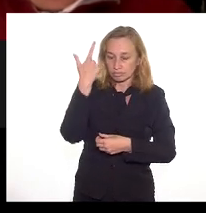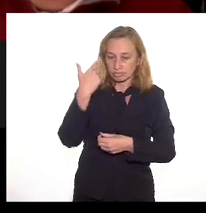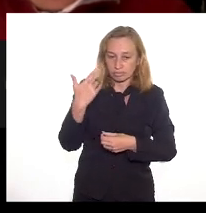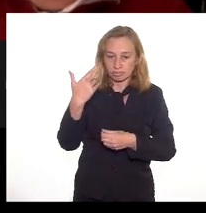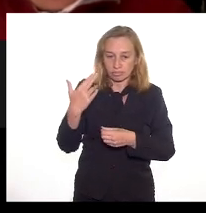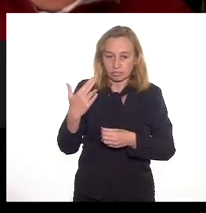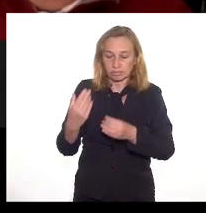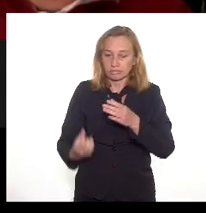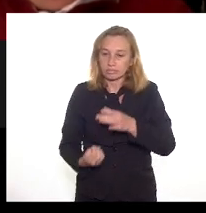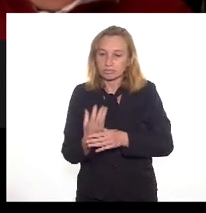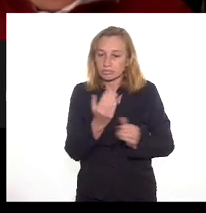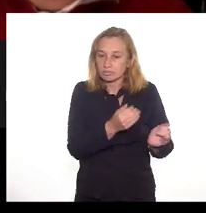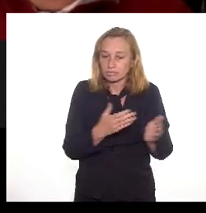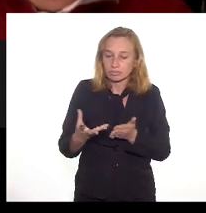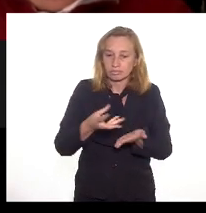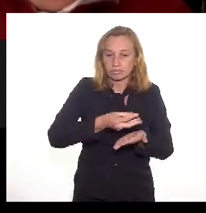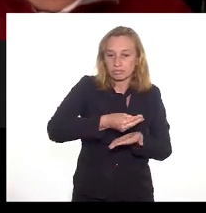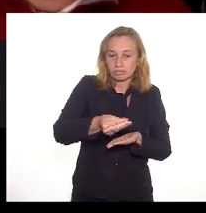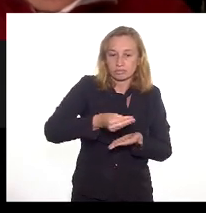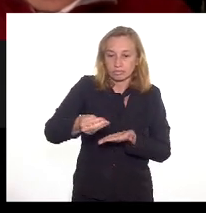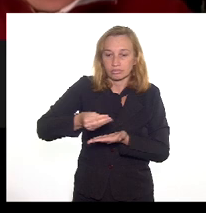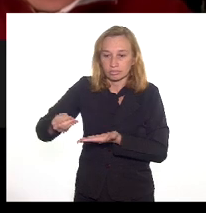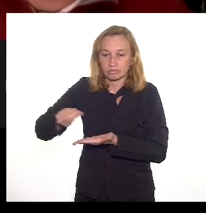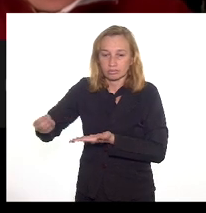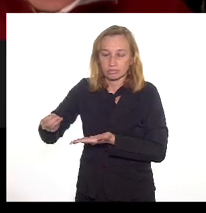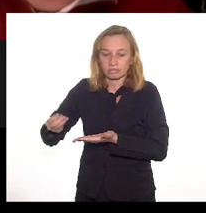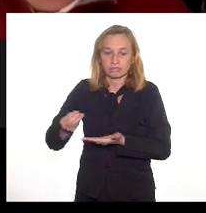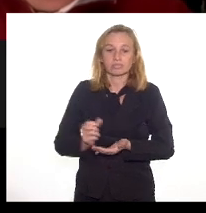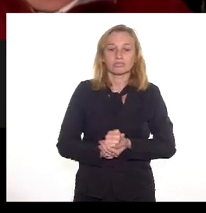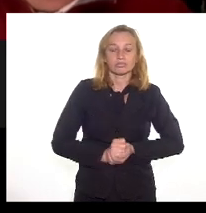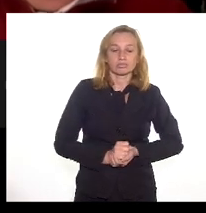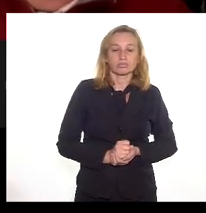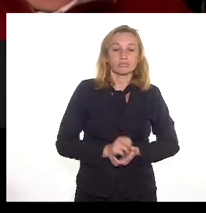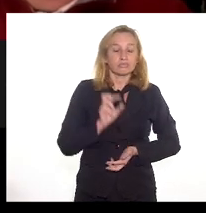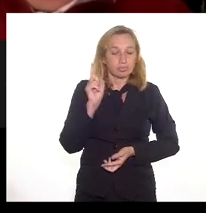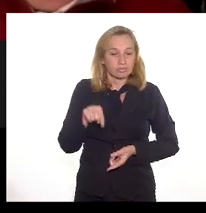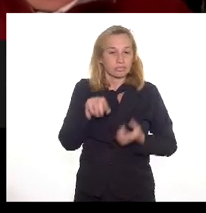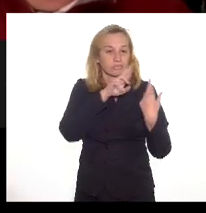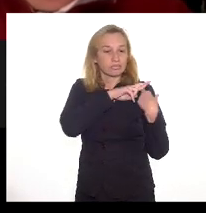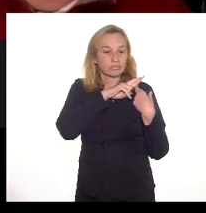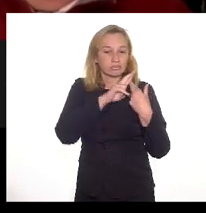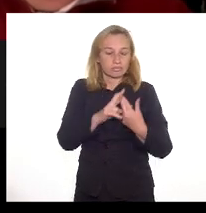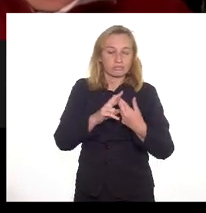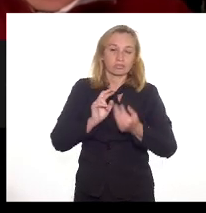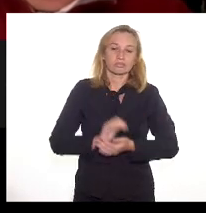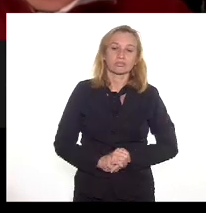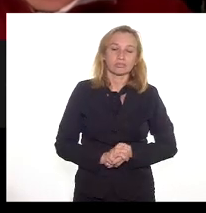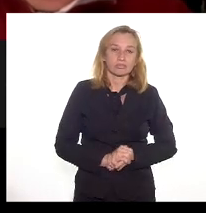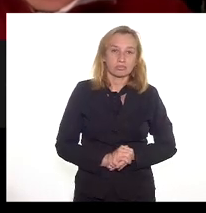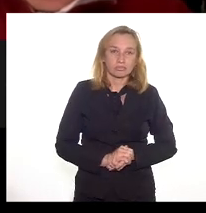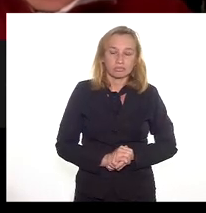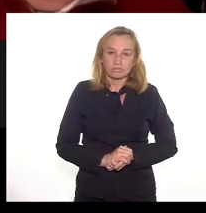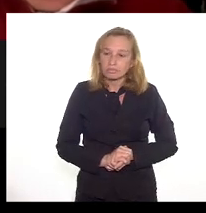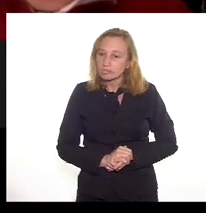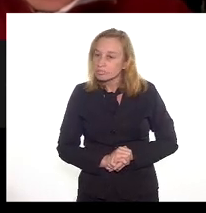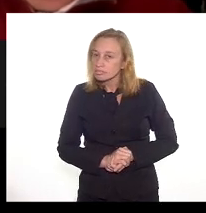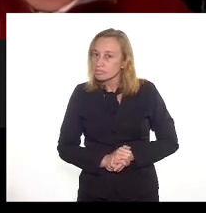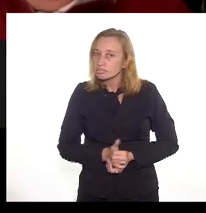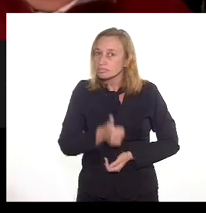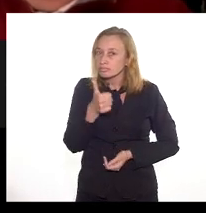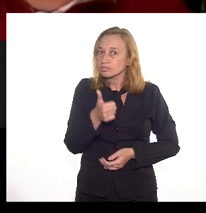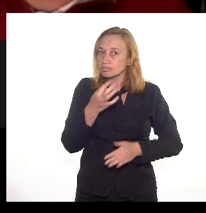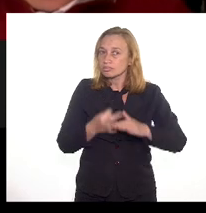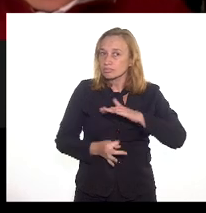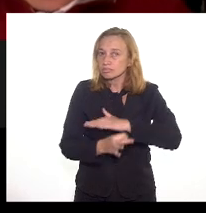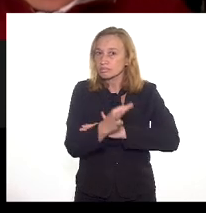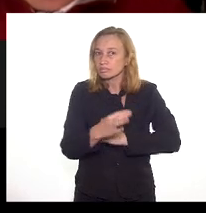importando, distribuindo, ela se torna responsável pelo primeiro fornecimento